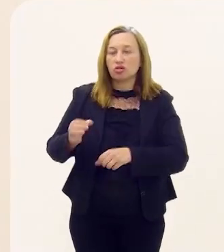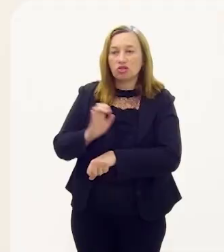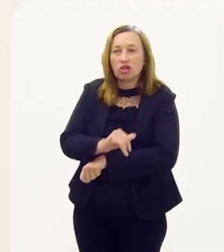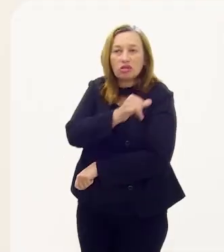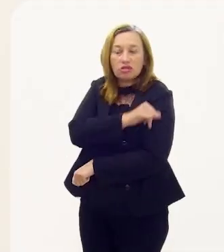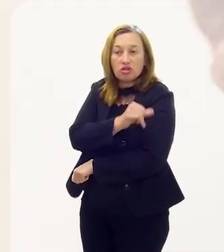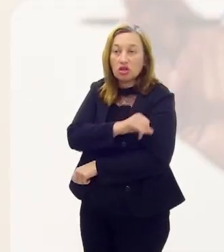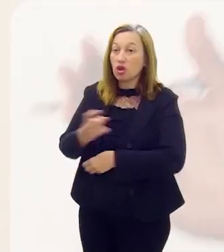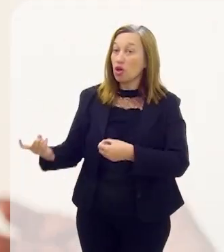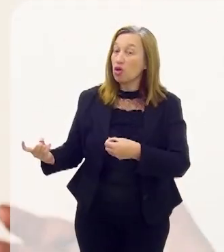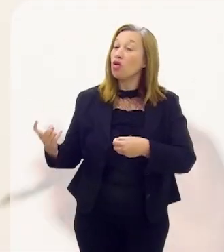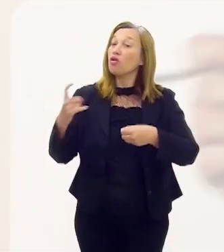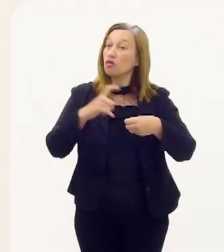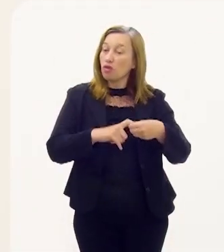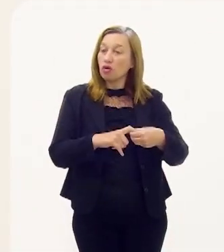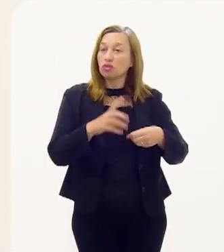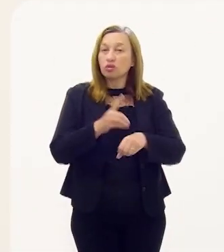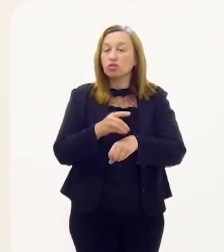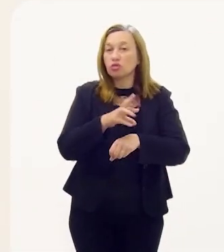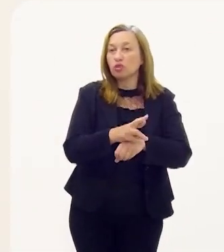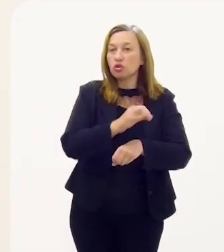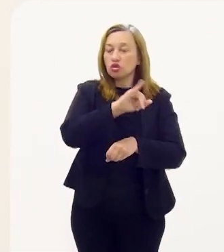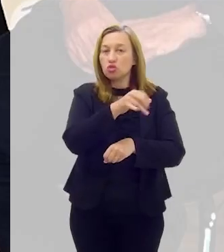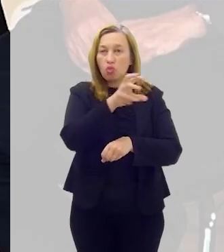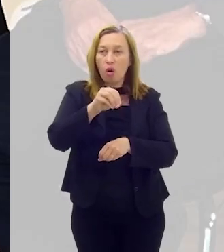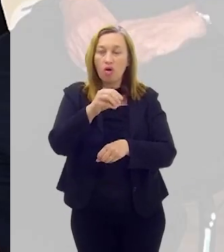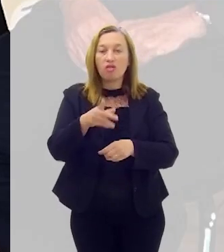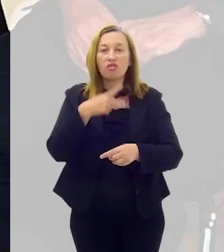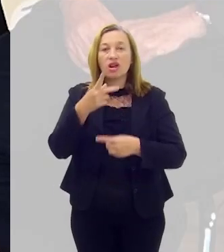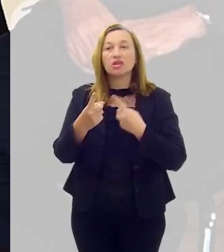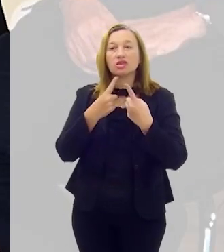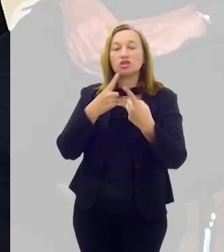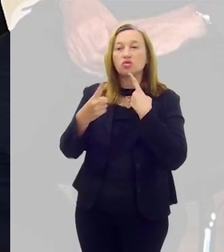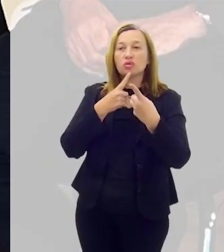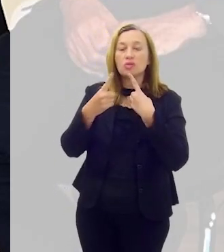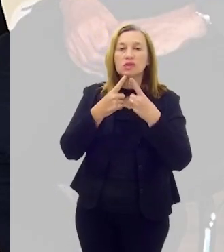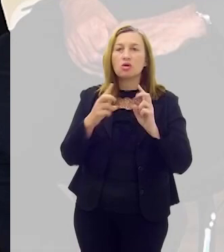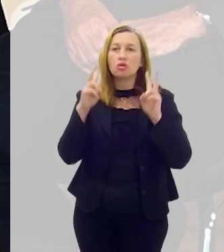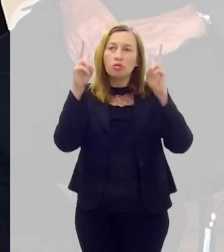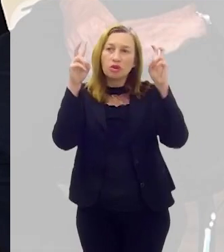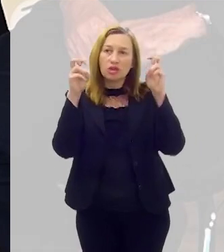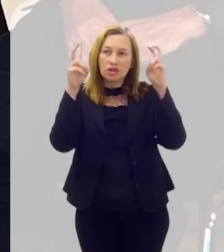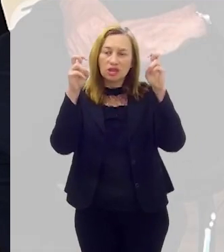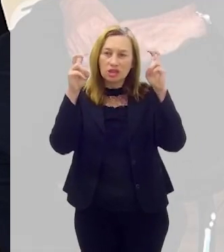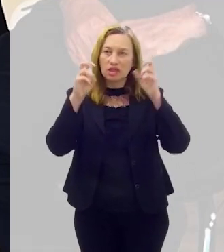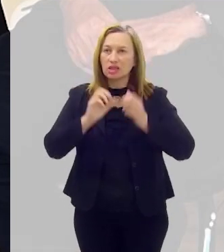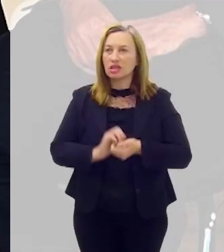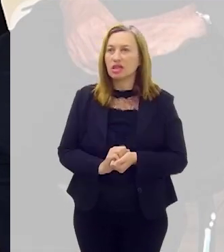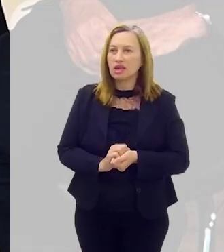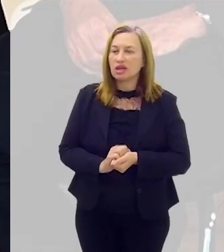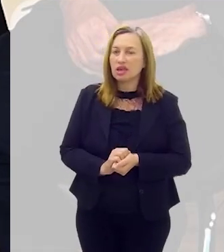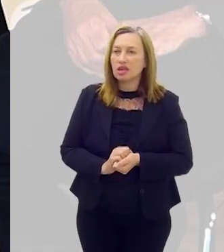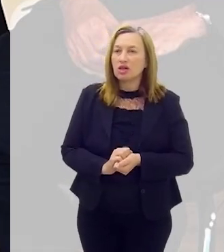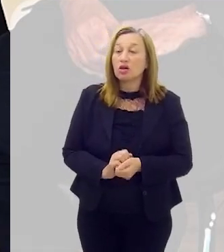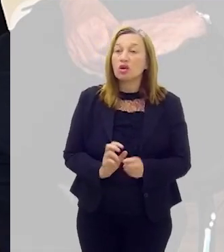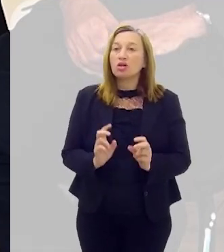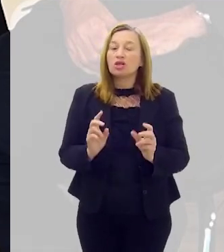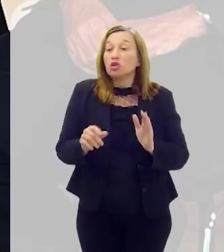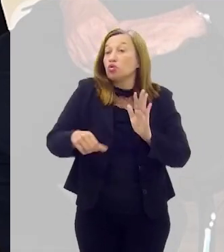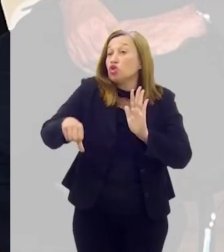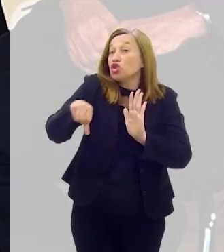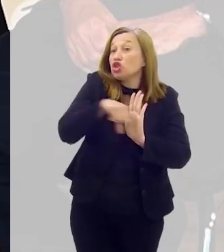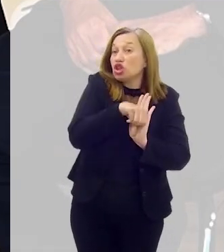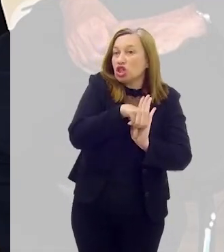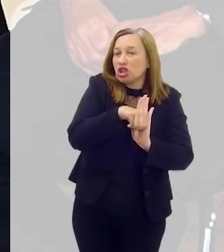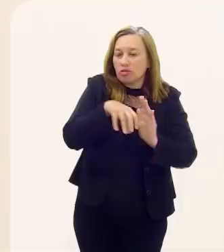Rio de Janeiro. Eu retorno agora com o doutor João, trazendo a discussão sobre a extraterritorialidade, a questão